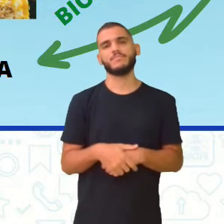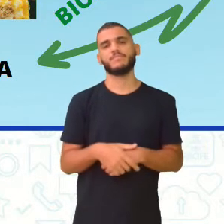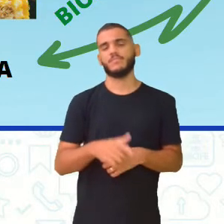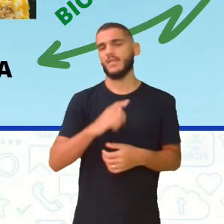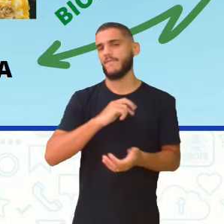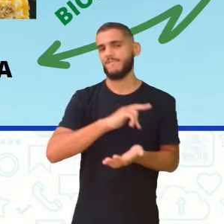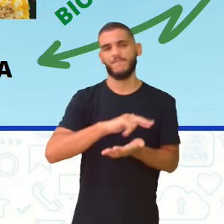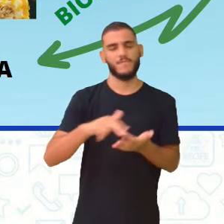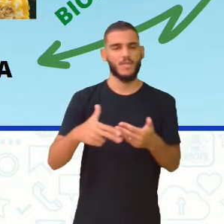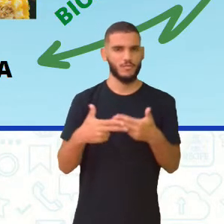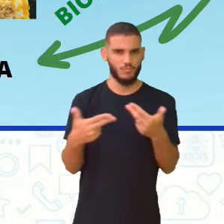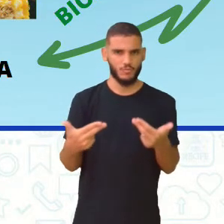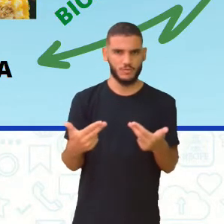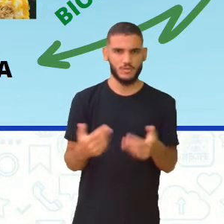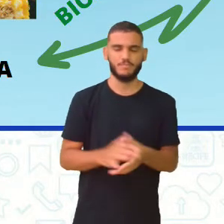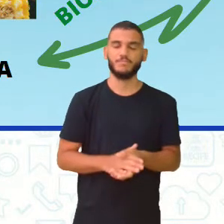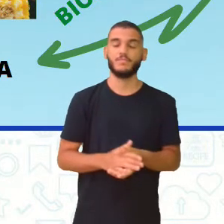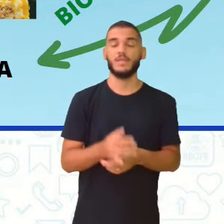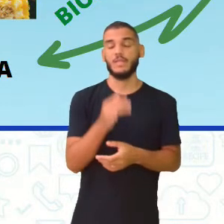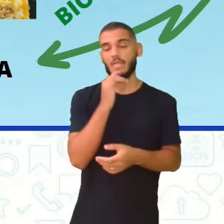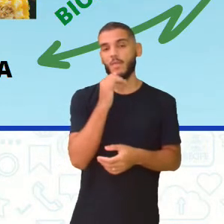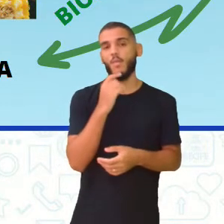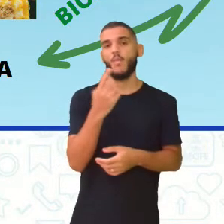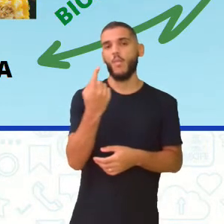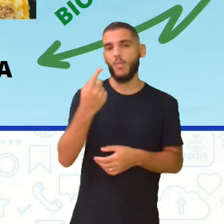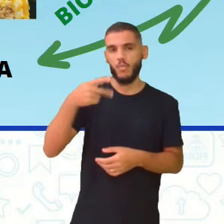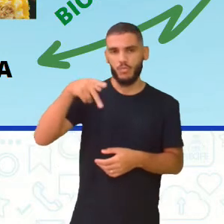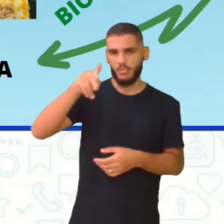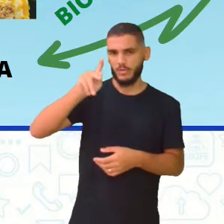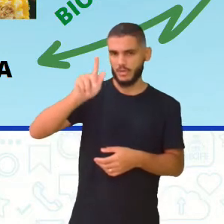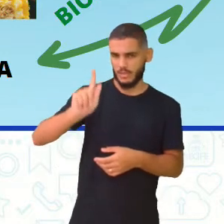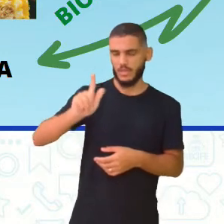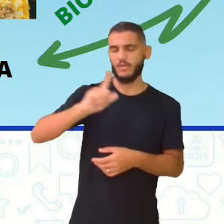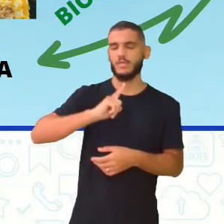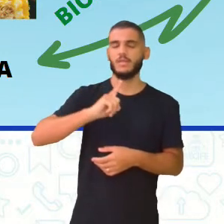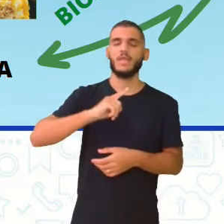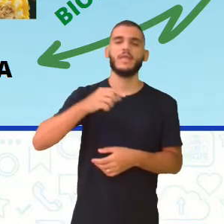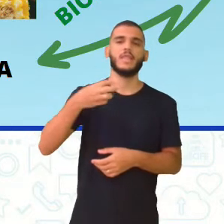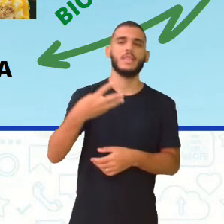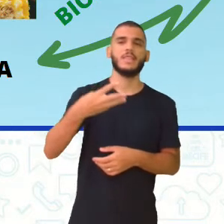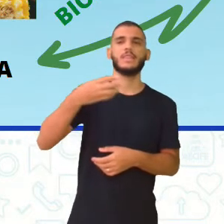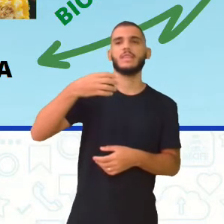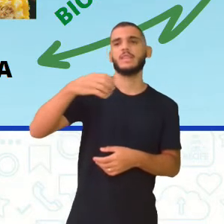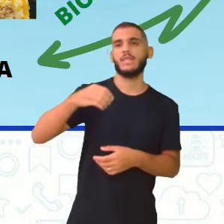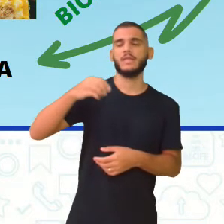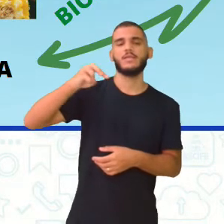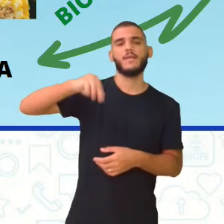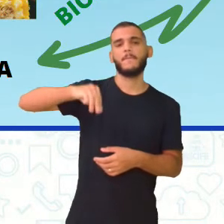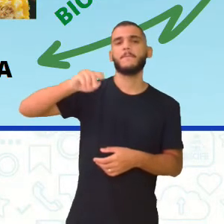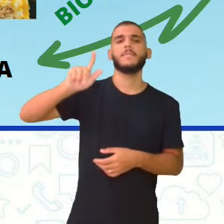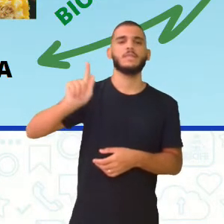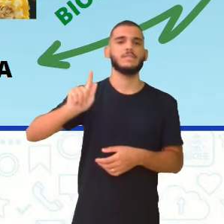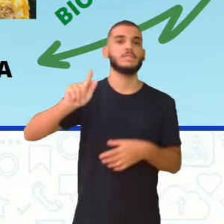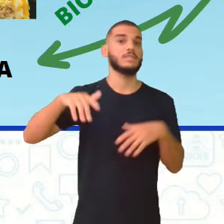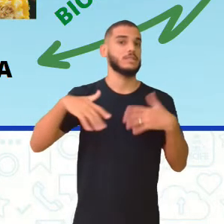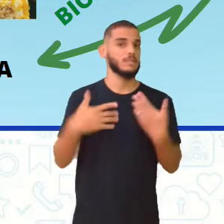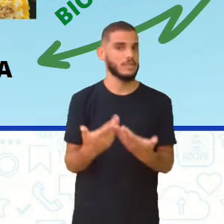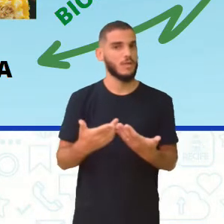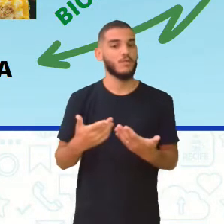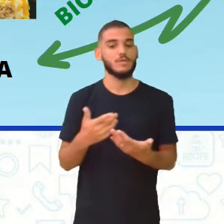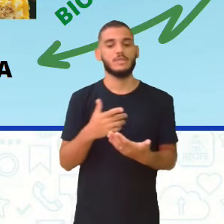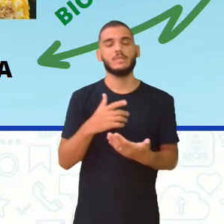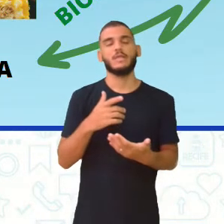está dizendo que tem 30 miligramas, mas, em média, através da biofortificação, pode ampliar até a